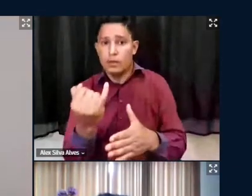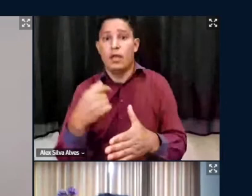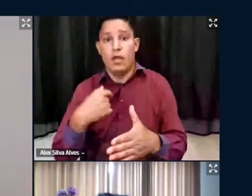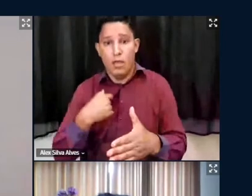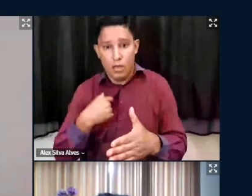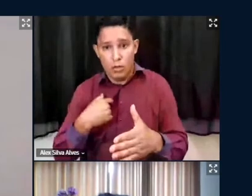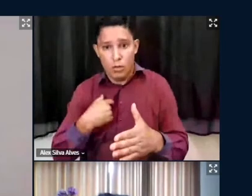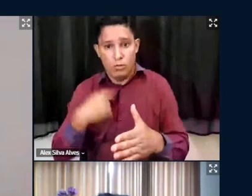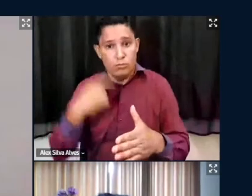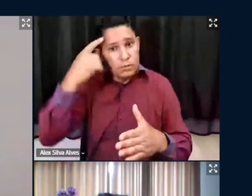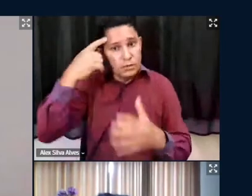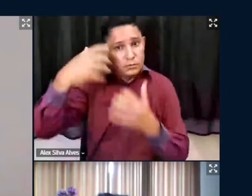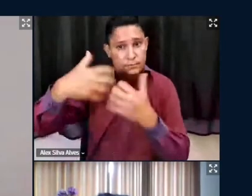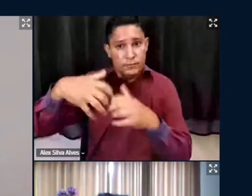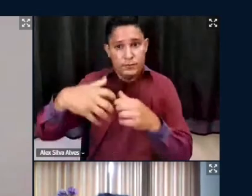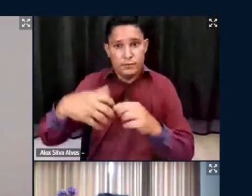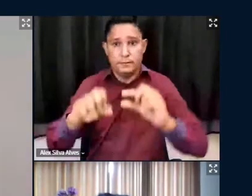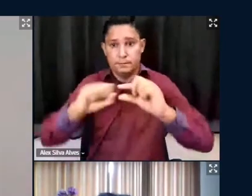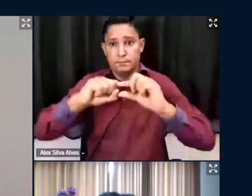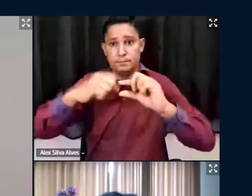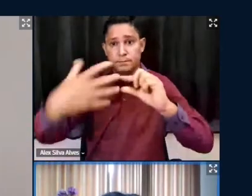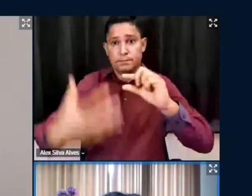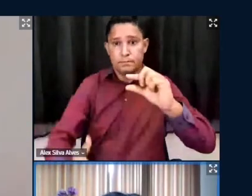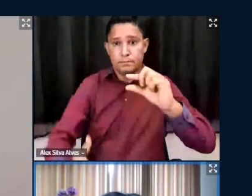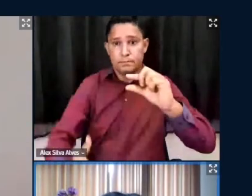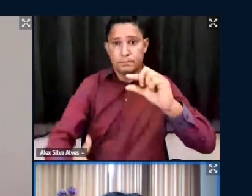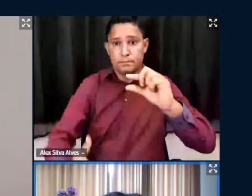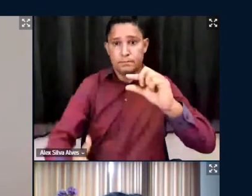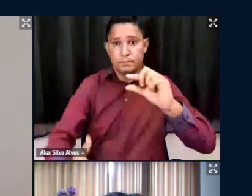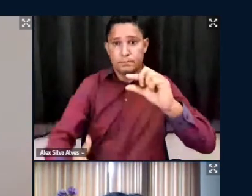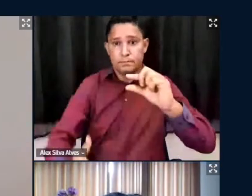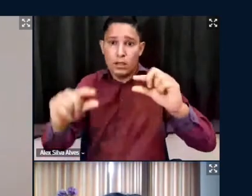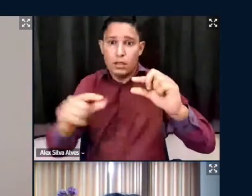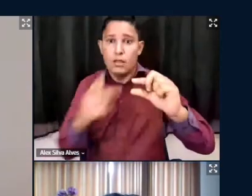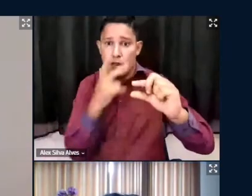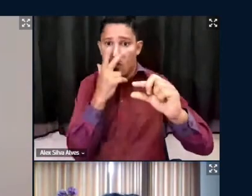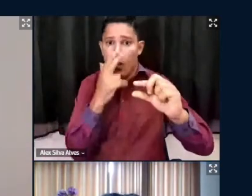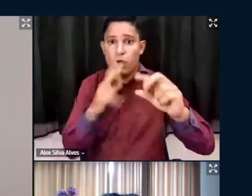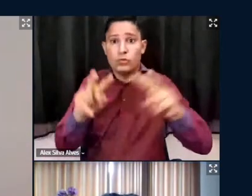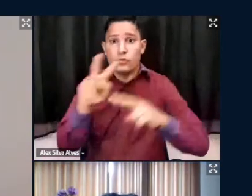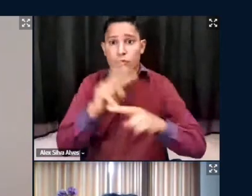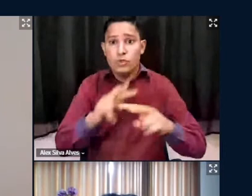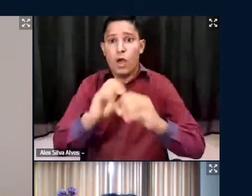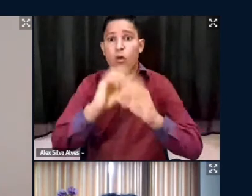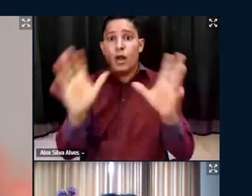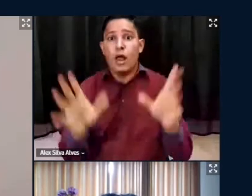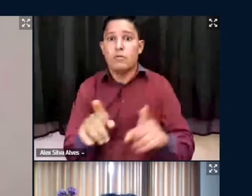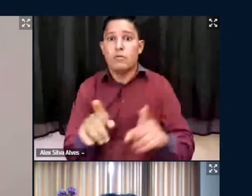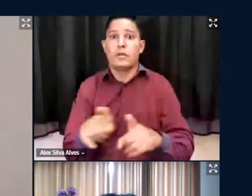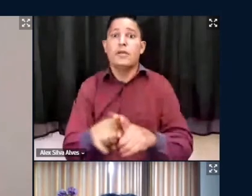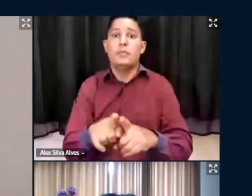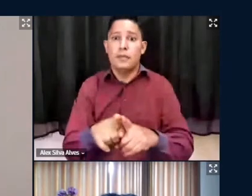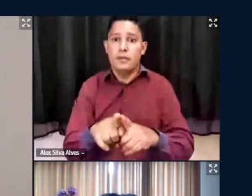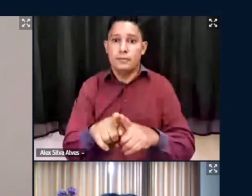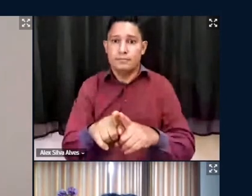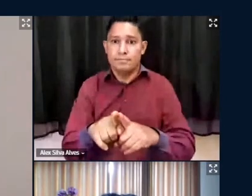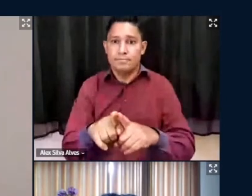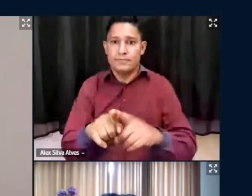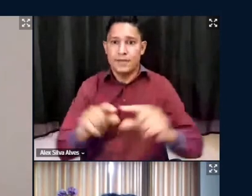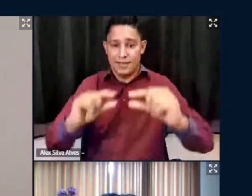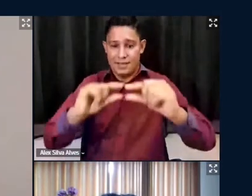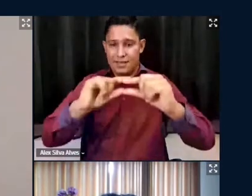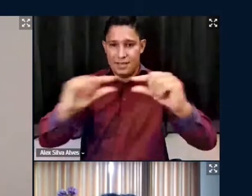variante linguística. Então, é necessário que você registre isso também. Né? Utilizei dessa forma porque é uma